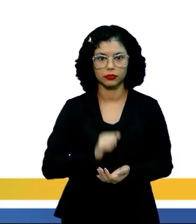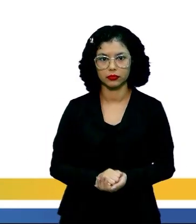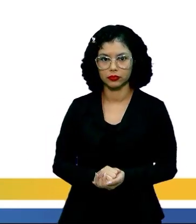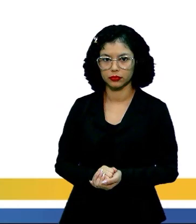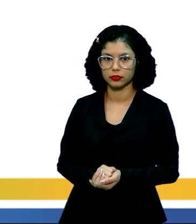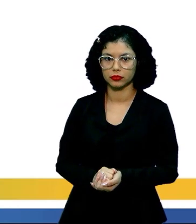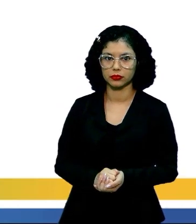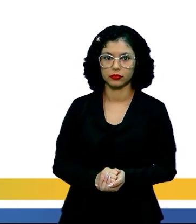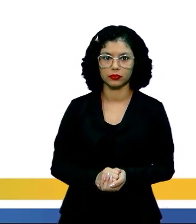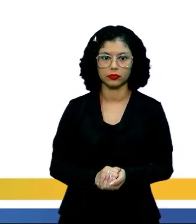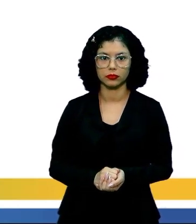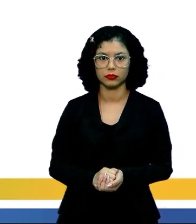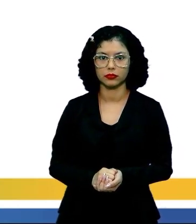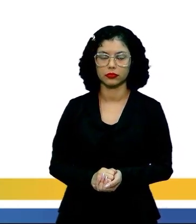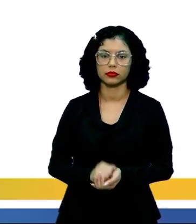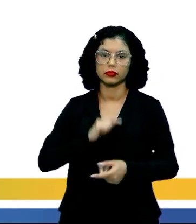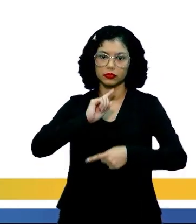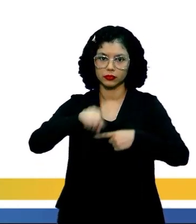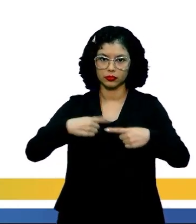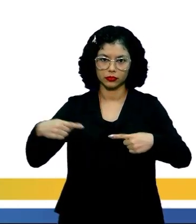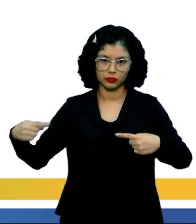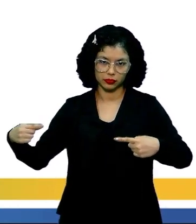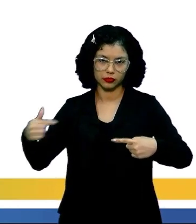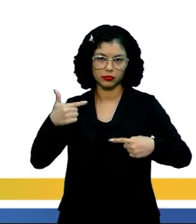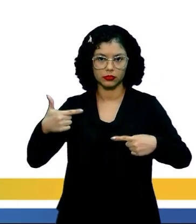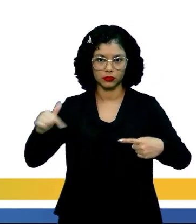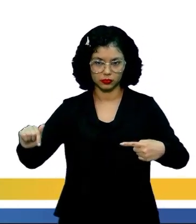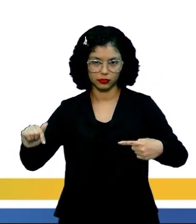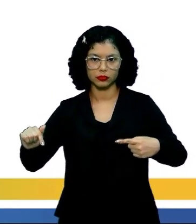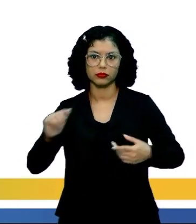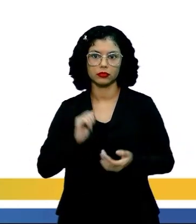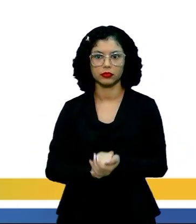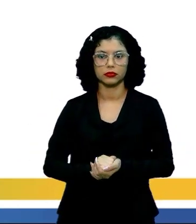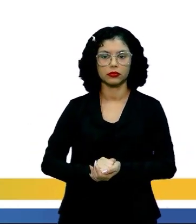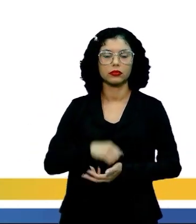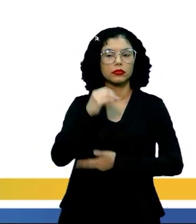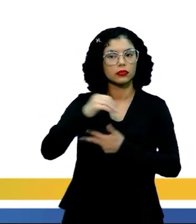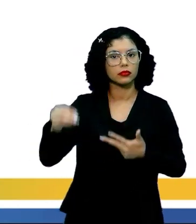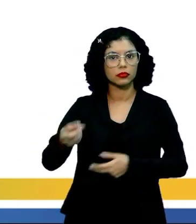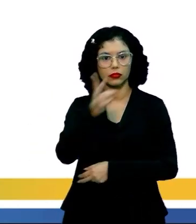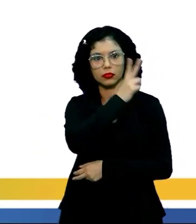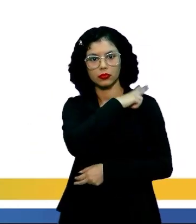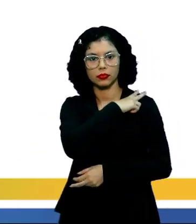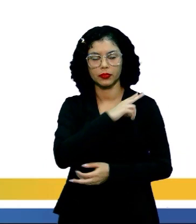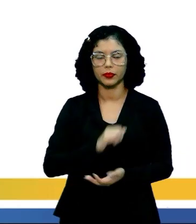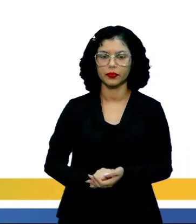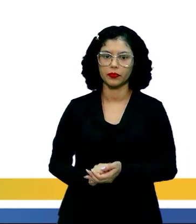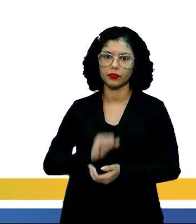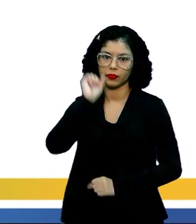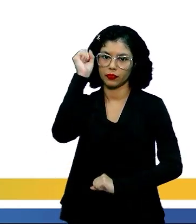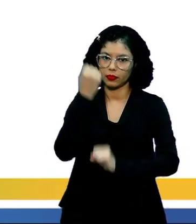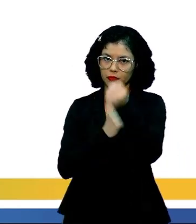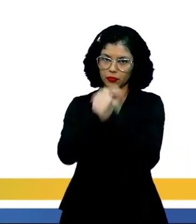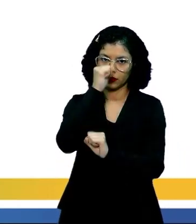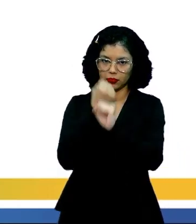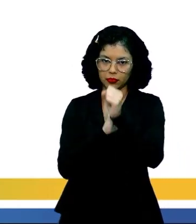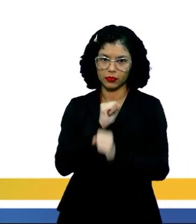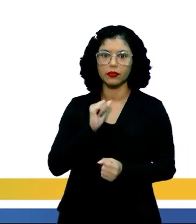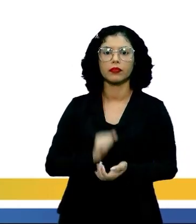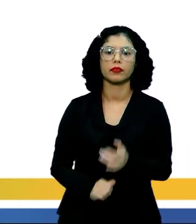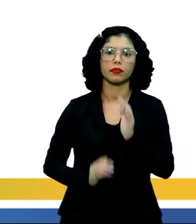5. Questão 4 da página 27 do livro A Prova Enem do segundo ano. Uma fábrica